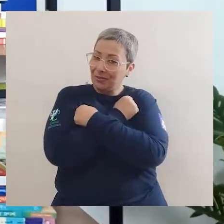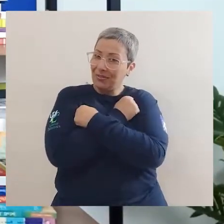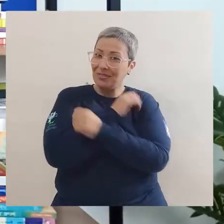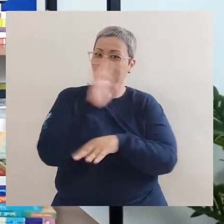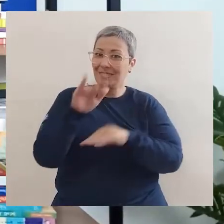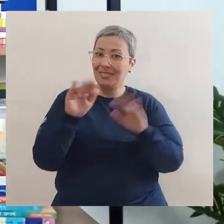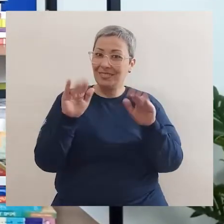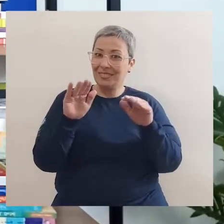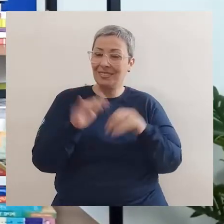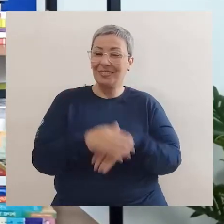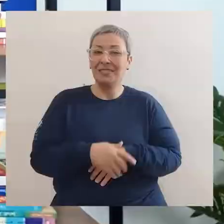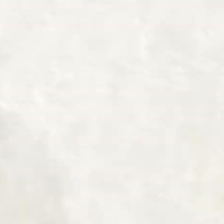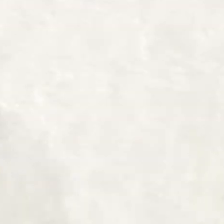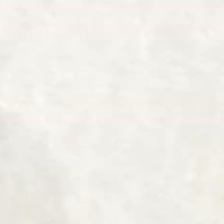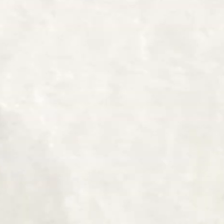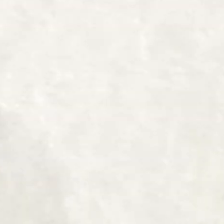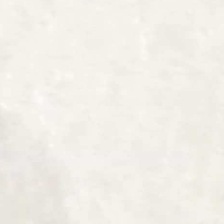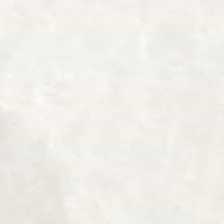abraço. Até lá, hein?